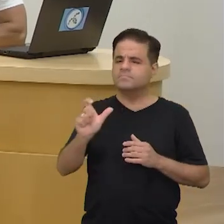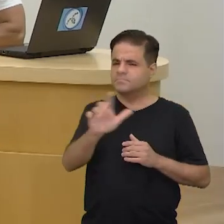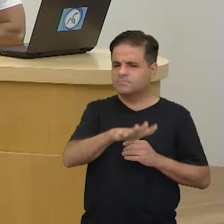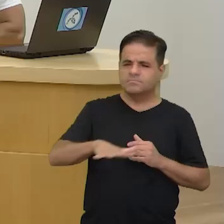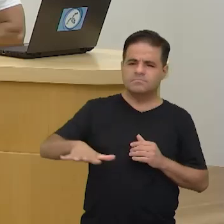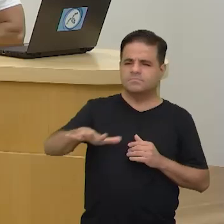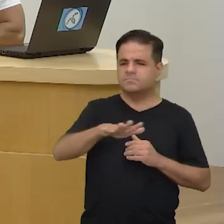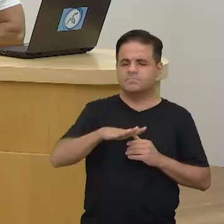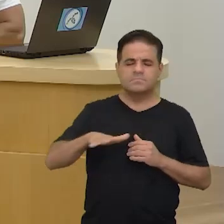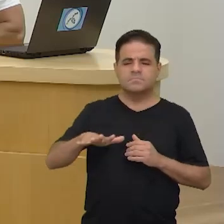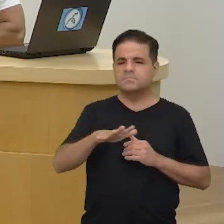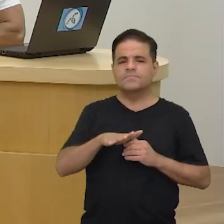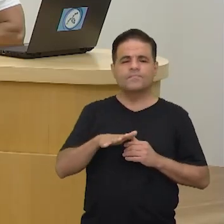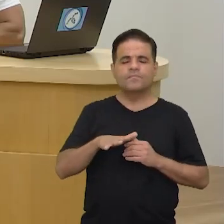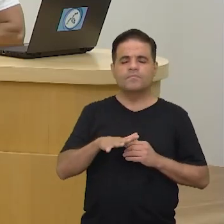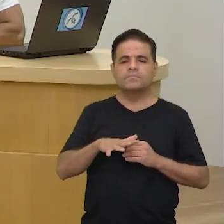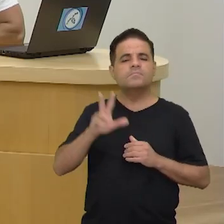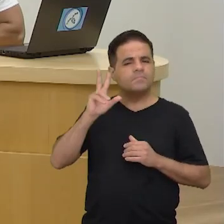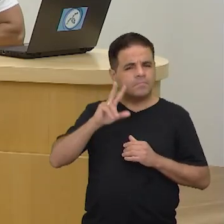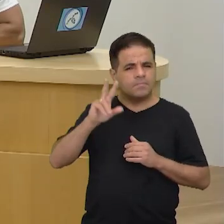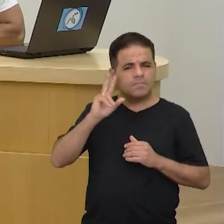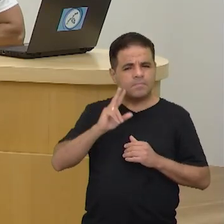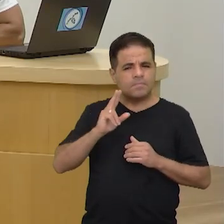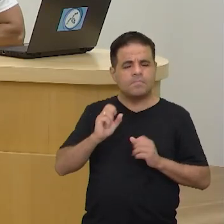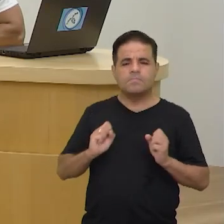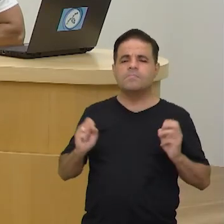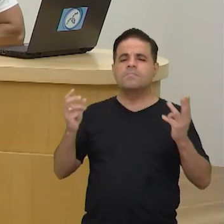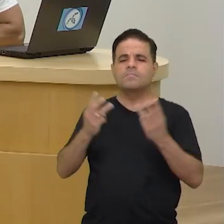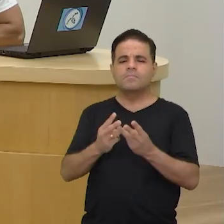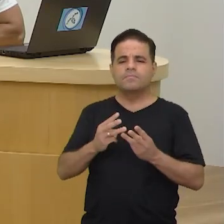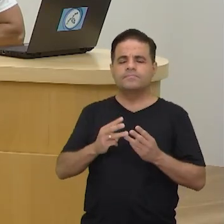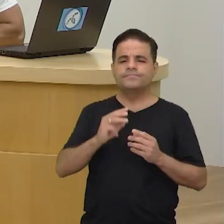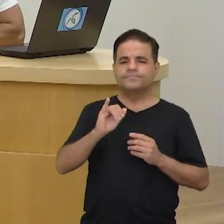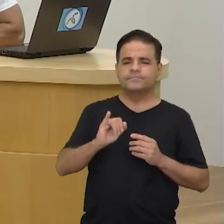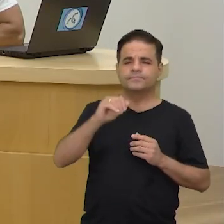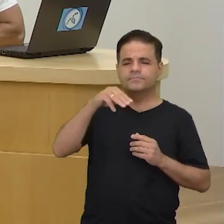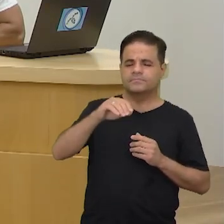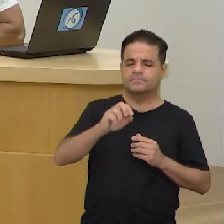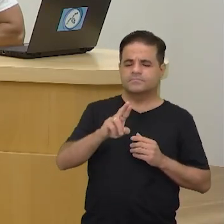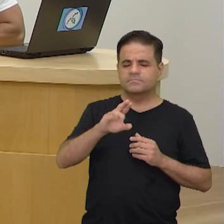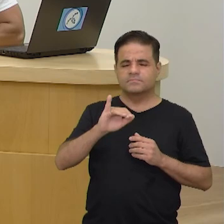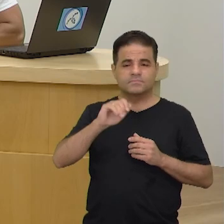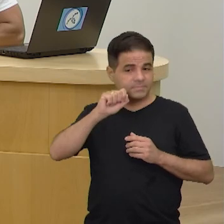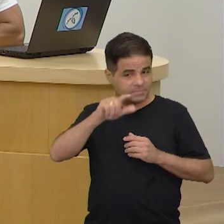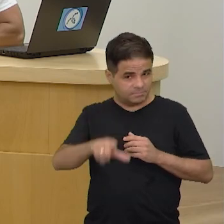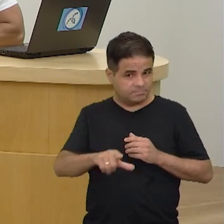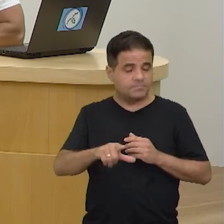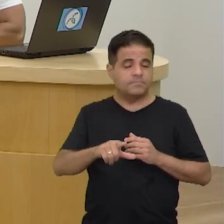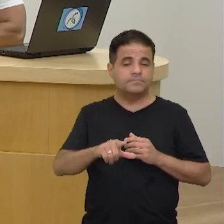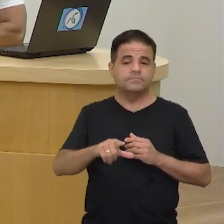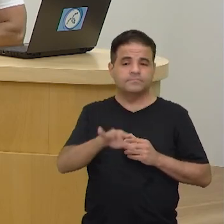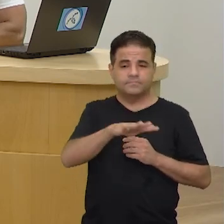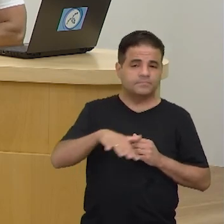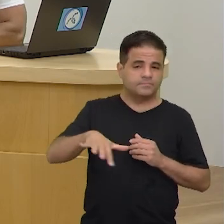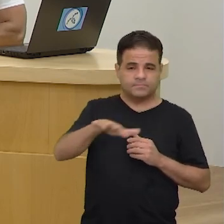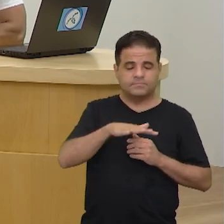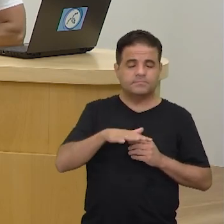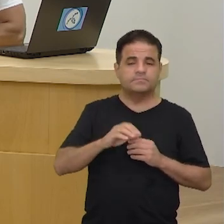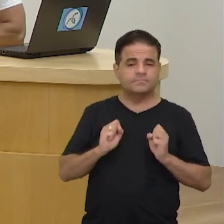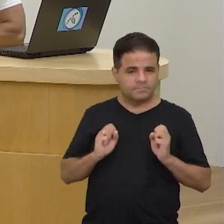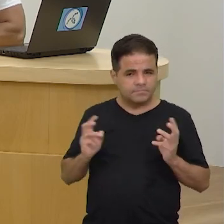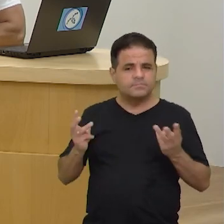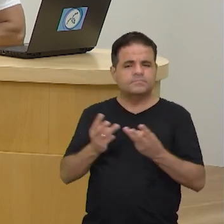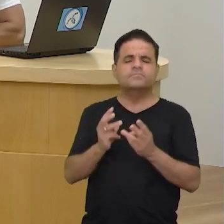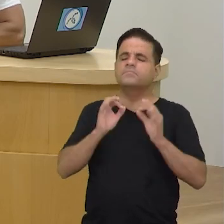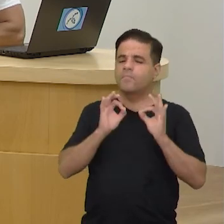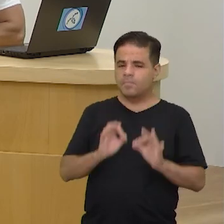Huygens, né? Fala muito da questão de... Lembra que a massa chama massa inercial, né? Então a massa inercial, a ideia de inércia, a ideia de massa. É